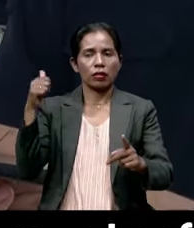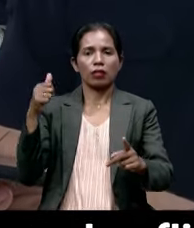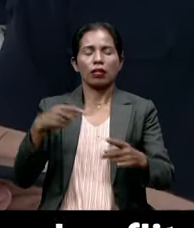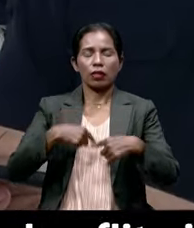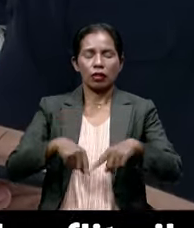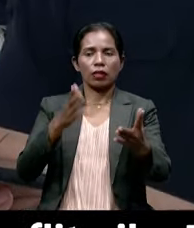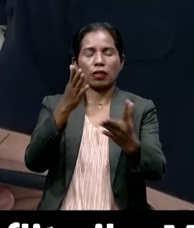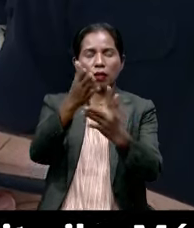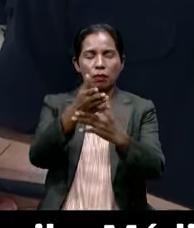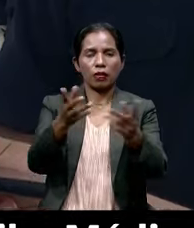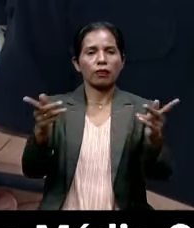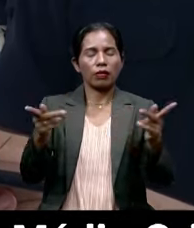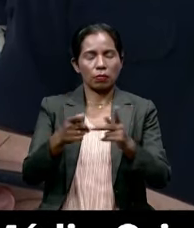neba